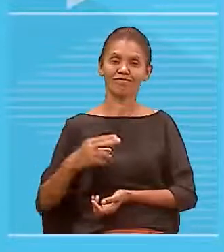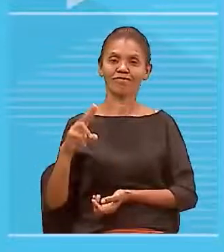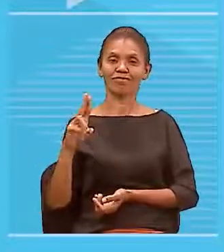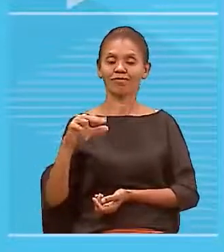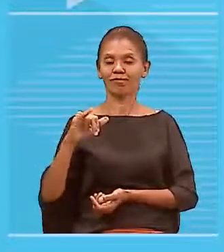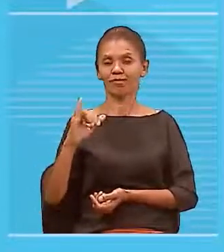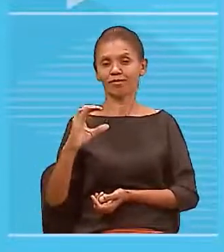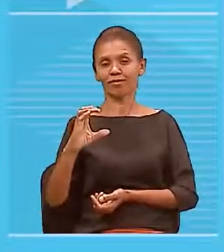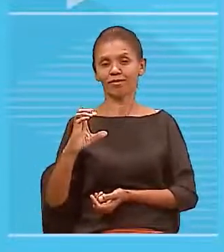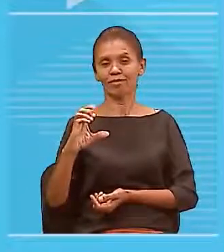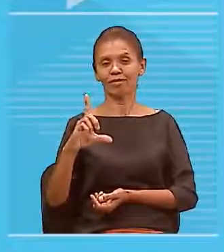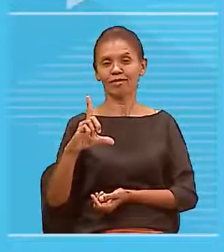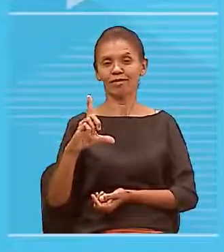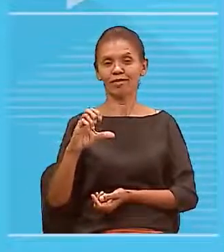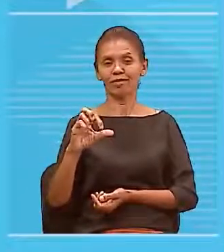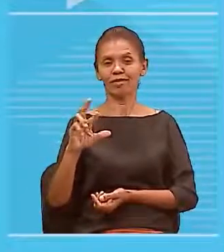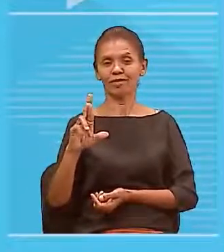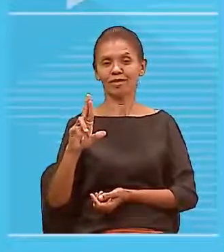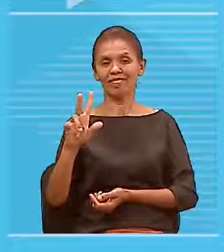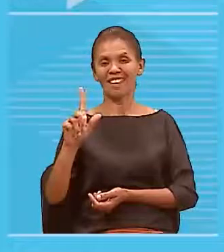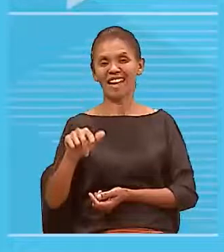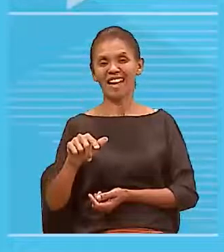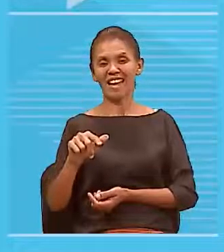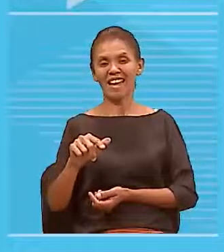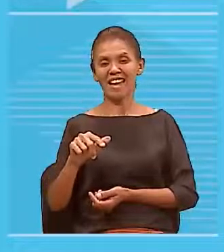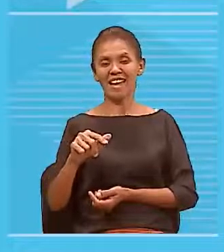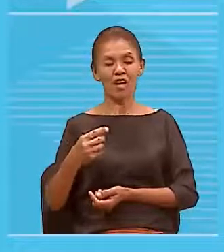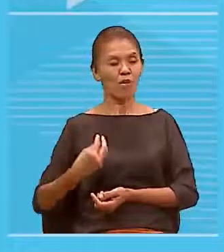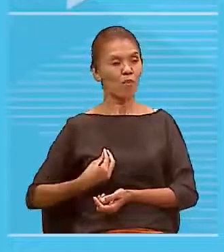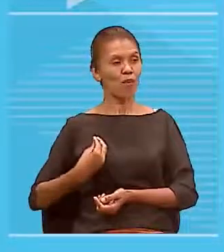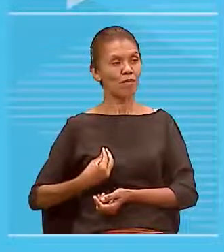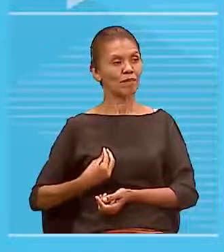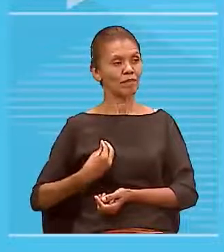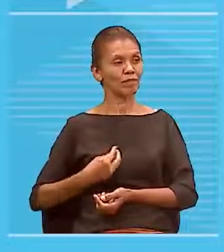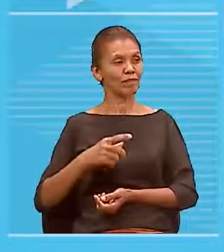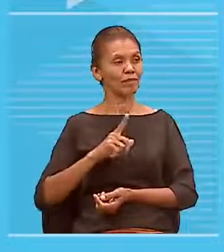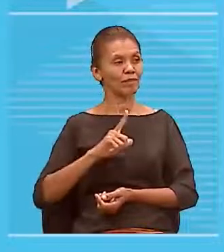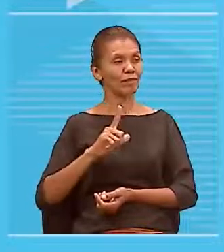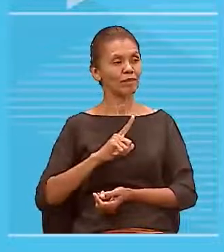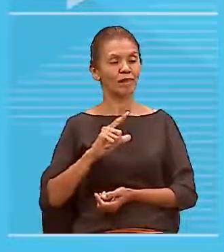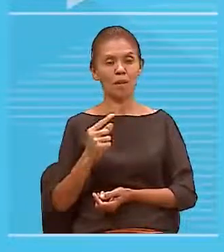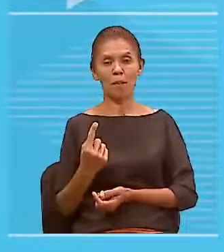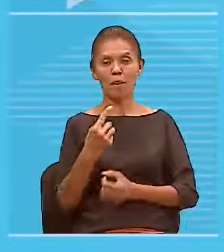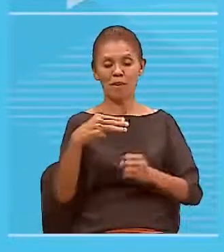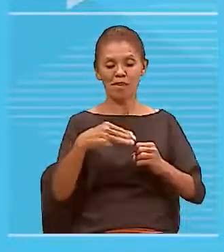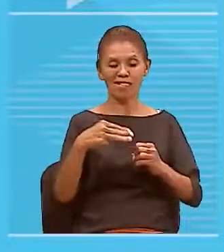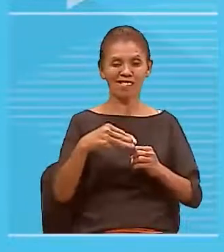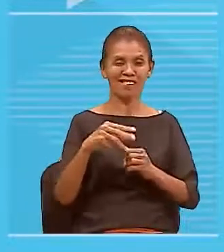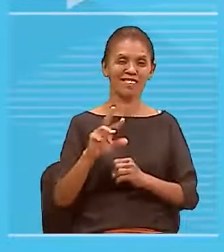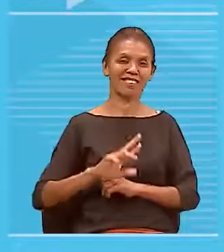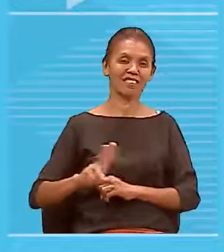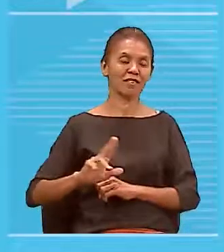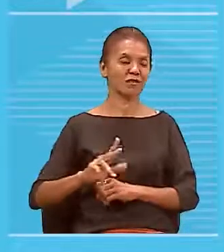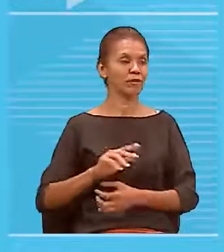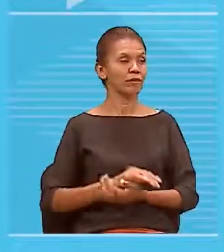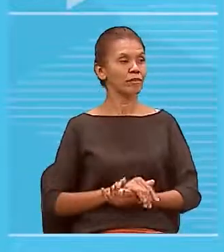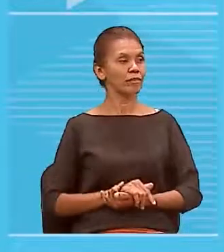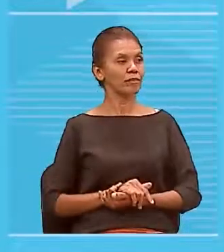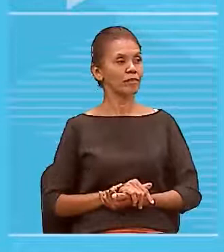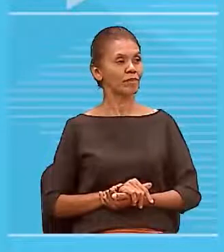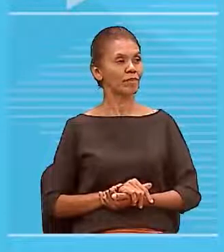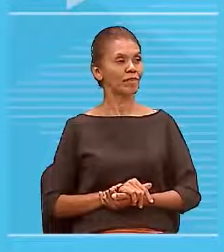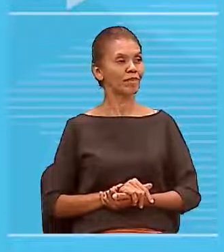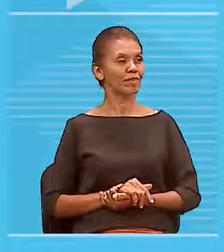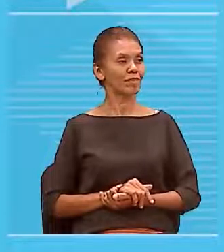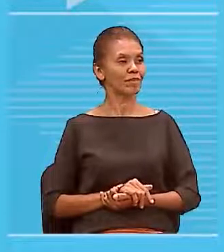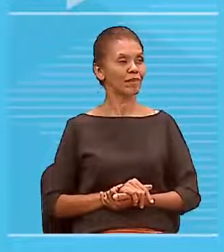é um indivíduo, não apenas uma única célula, né? Tem diferenças. O que é que vai ser uma espécie? Ó, esse conceito aqui